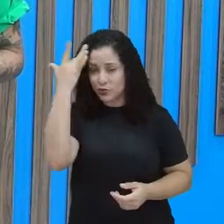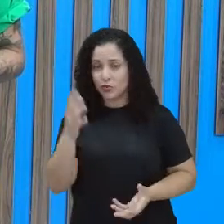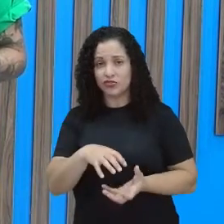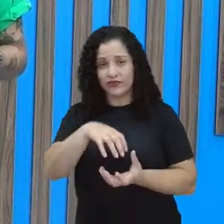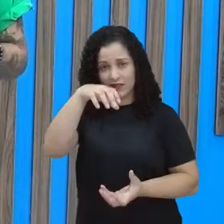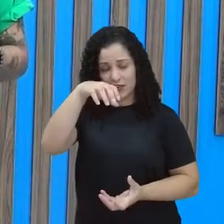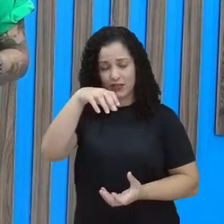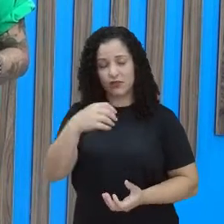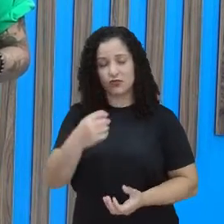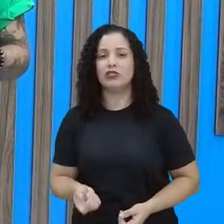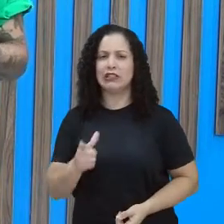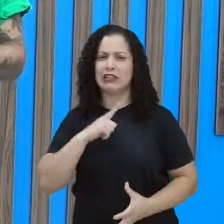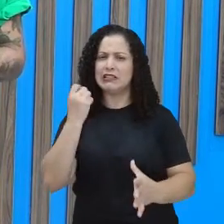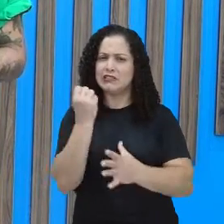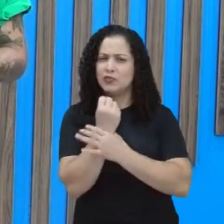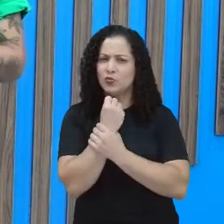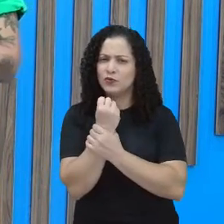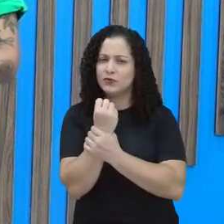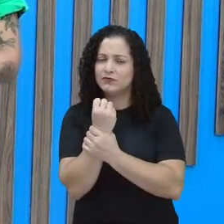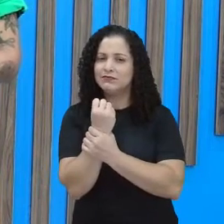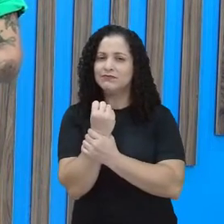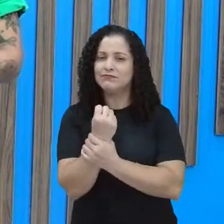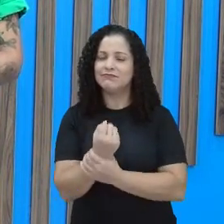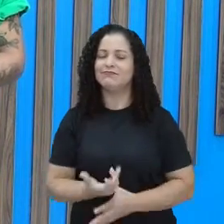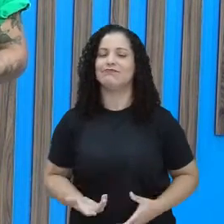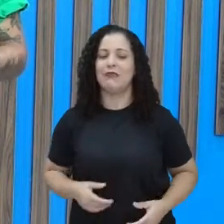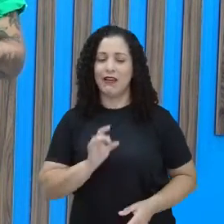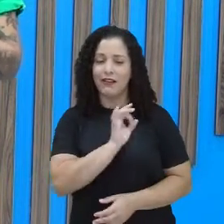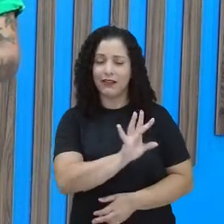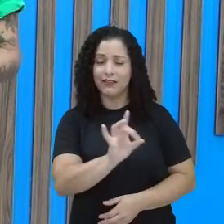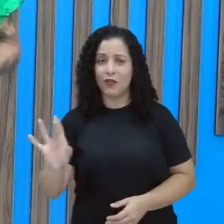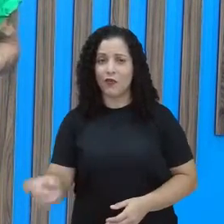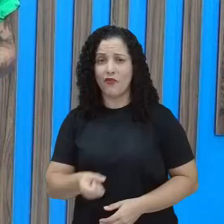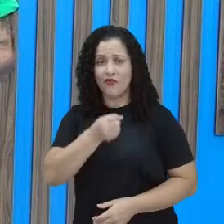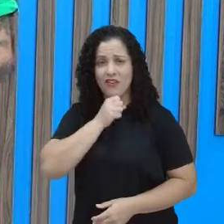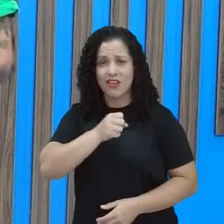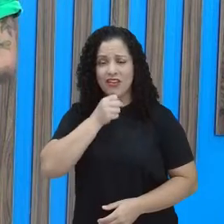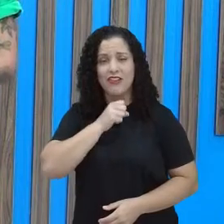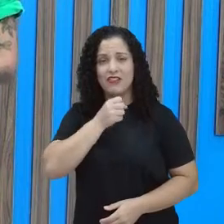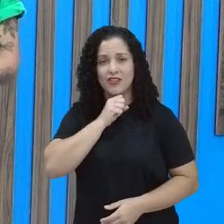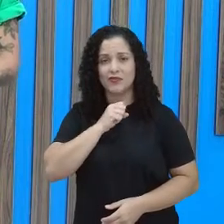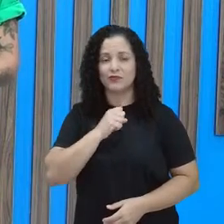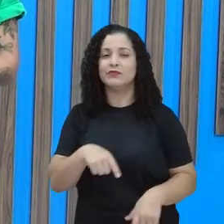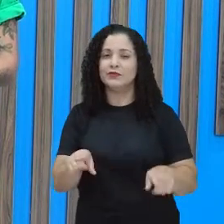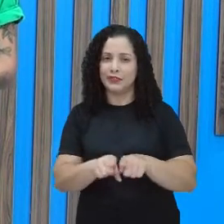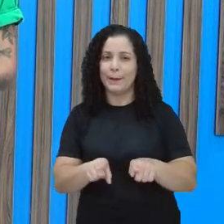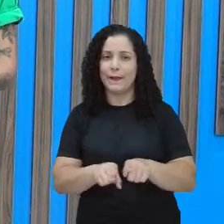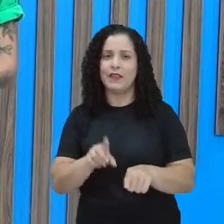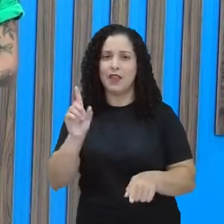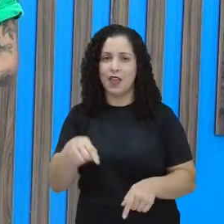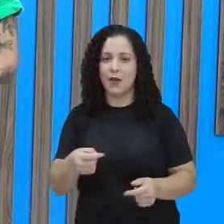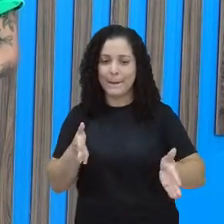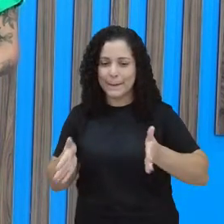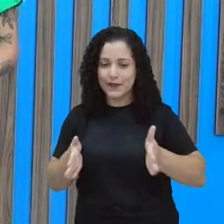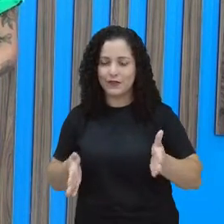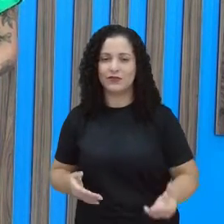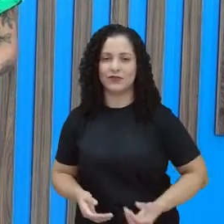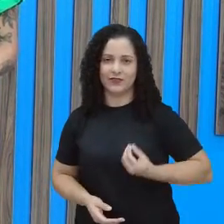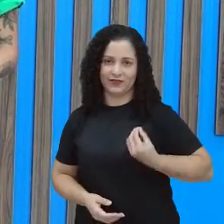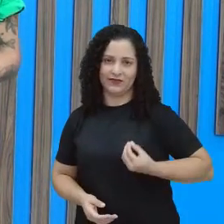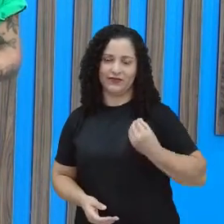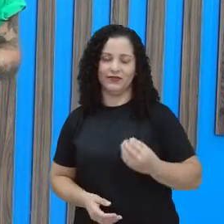respeitosa, segura que deveria comportar? O envelhecimento também é uma parte da vida, é uma fase da vida. E